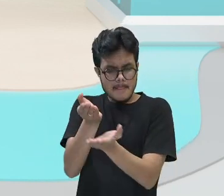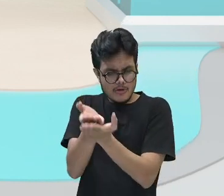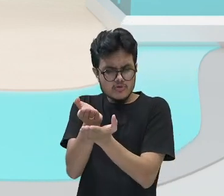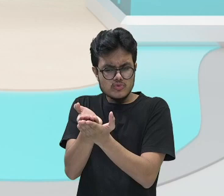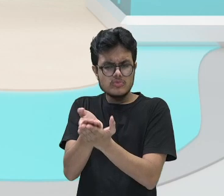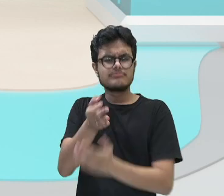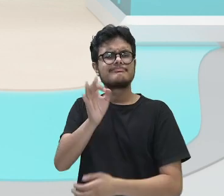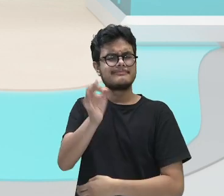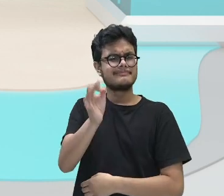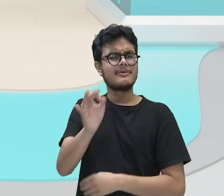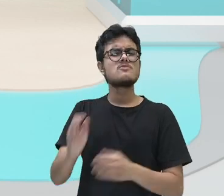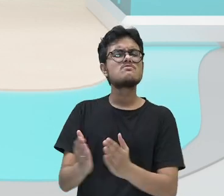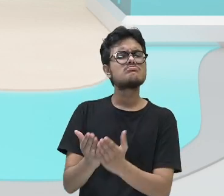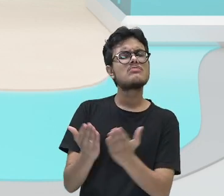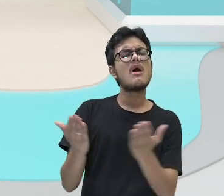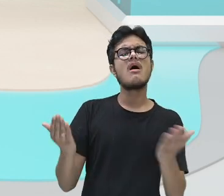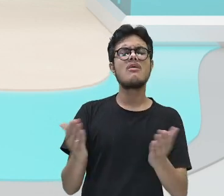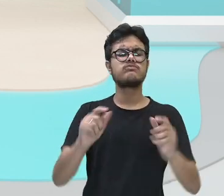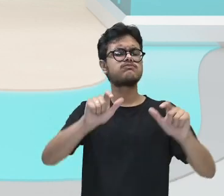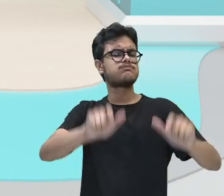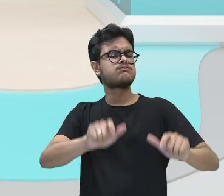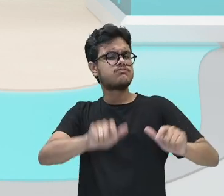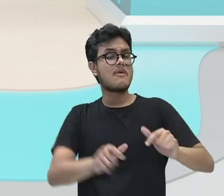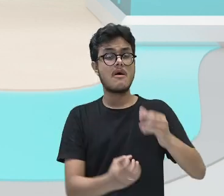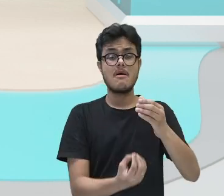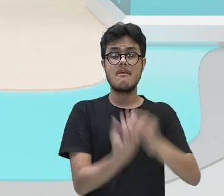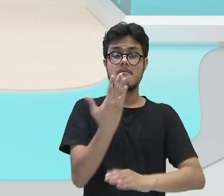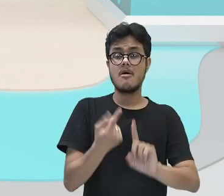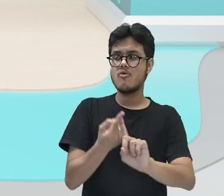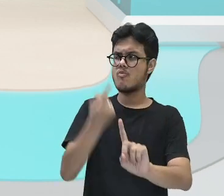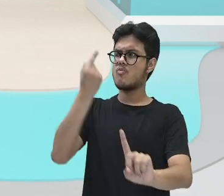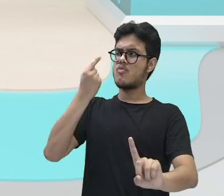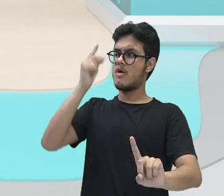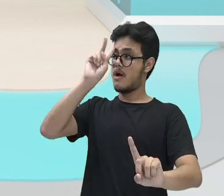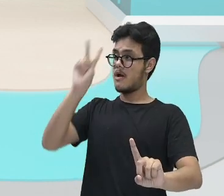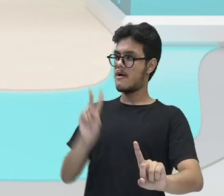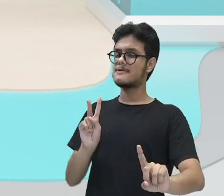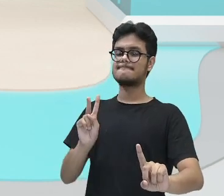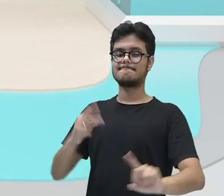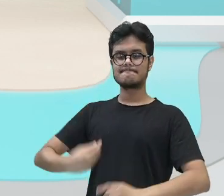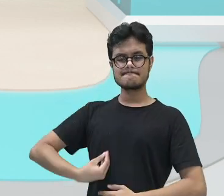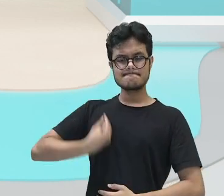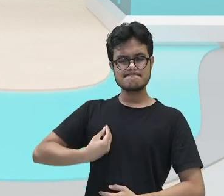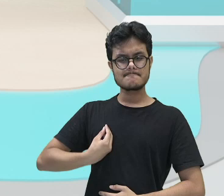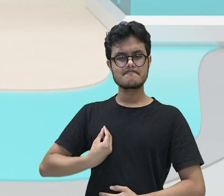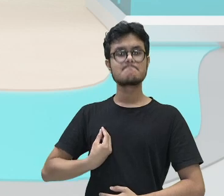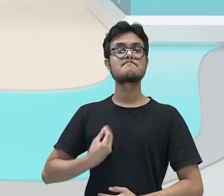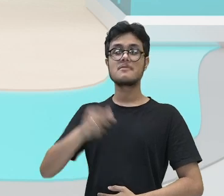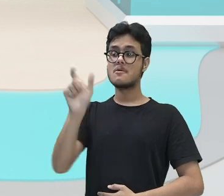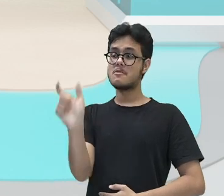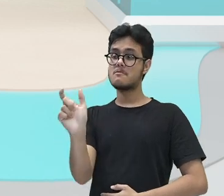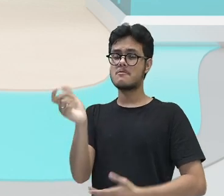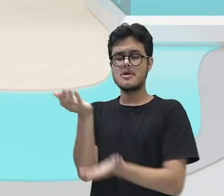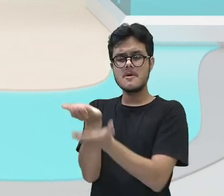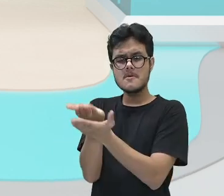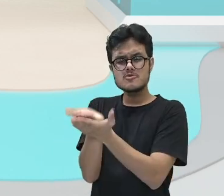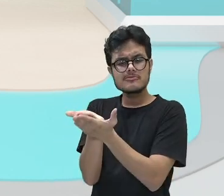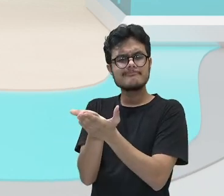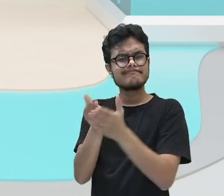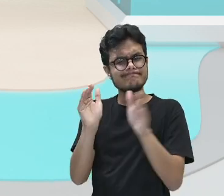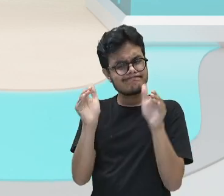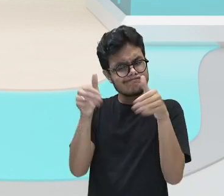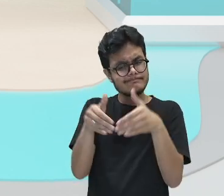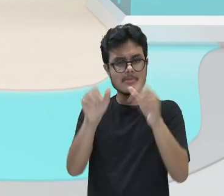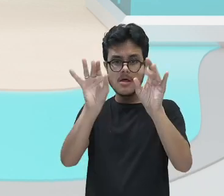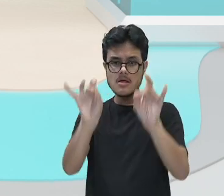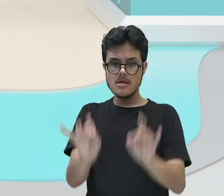instrumentos. Ele também tem um pouquinho desse estudo que vai estudar a origem dos instrumentos, porque para ele construir, ele precisa